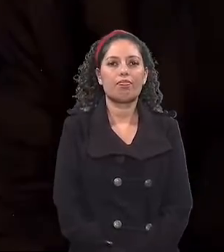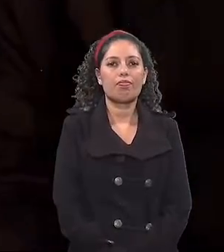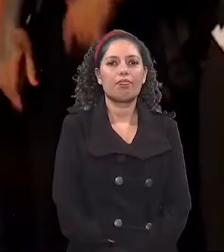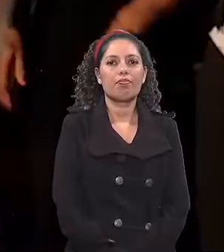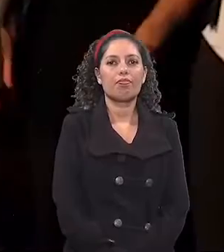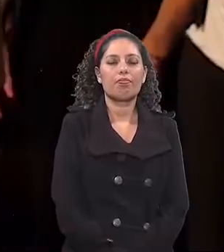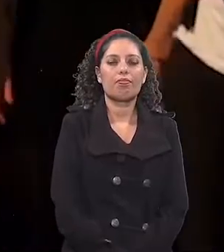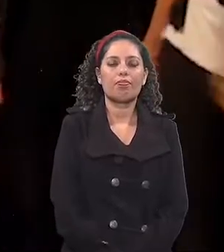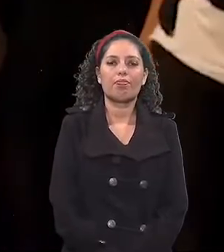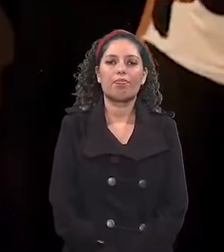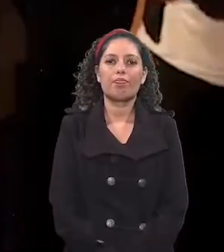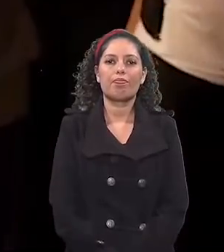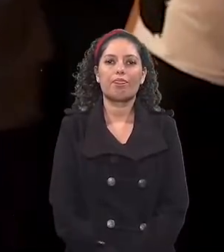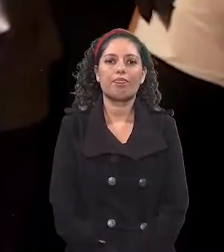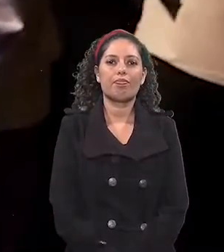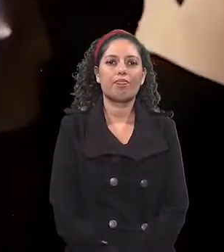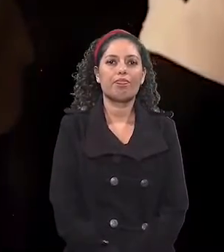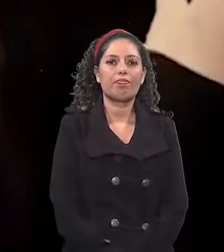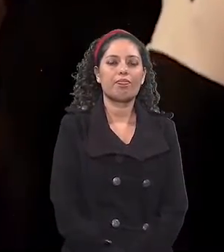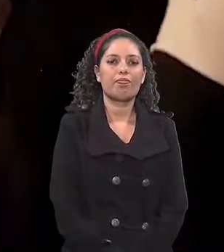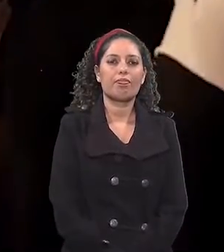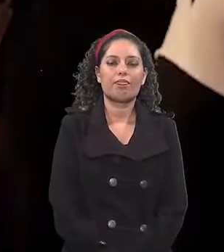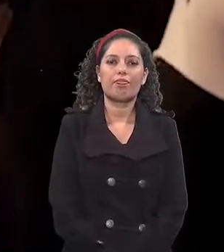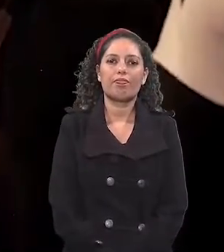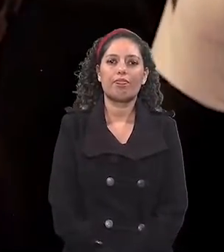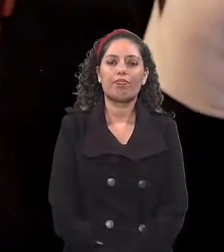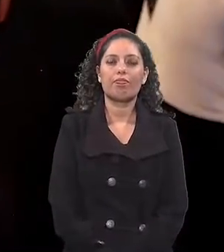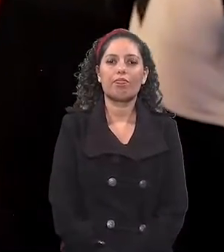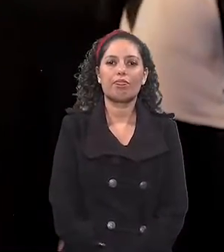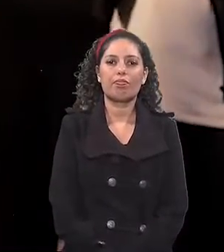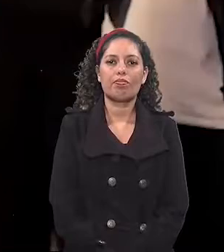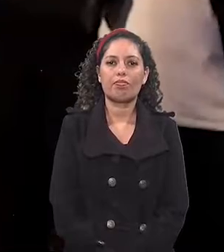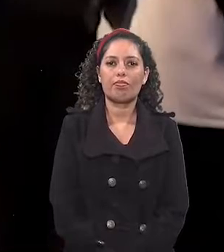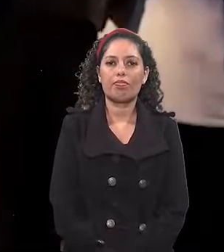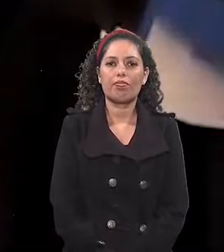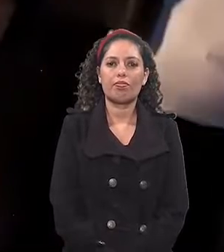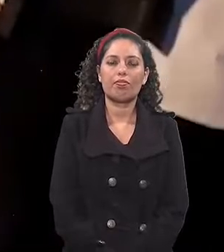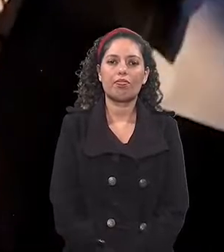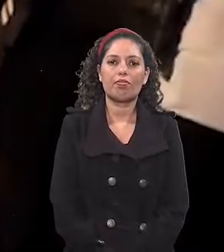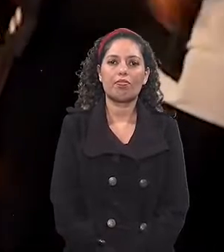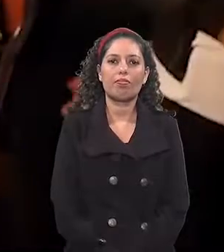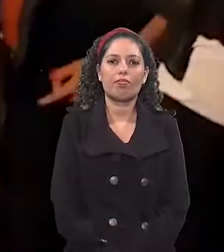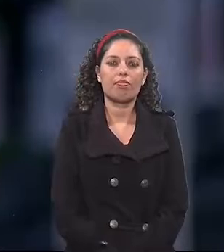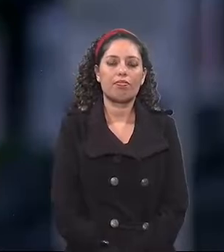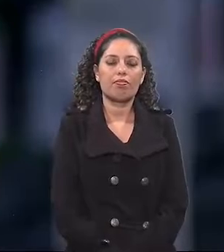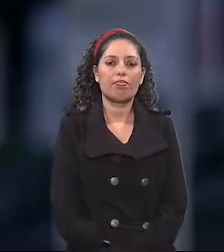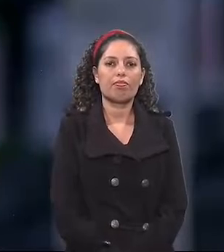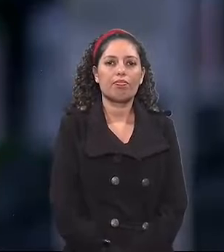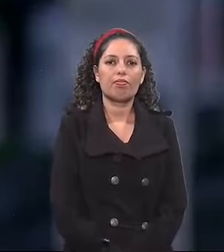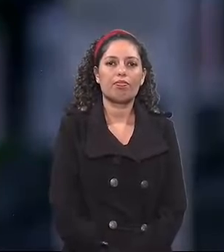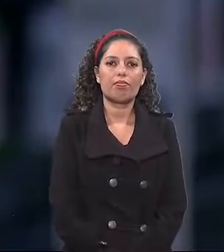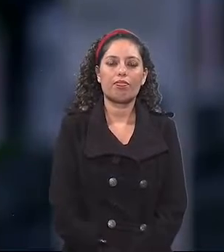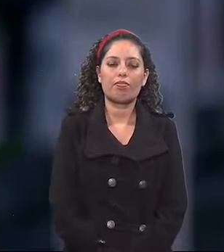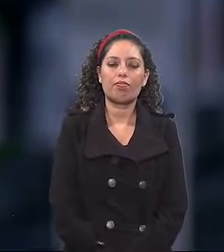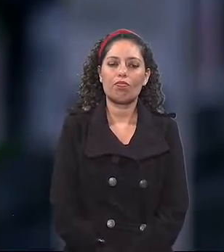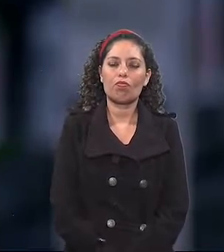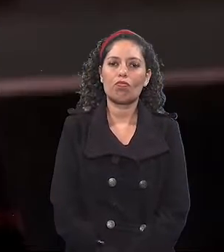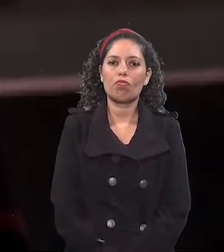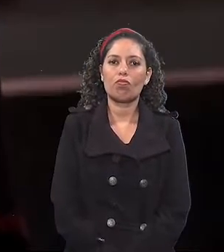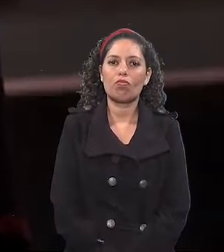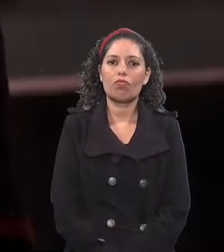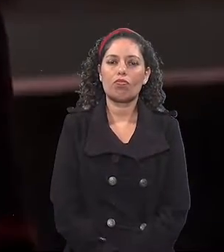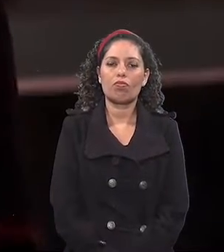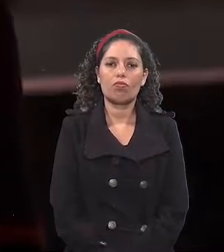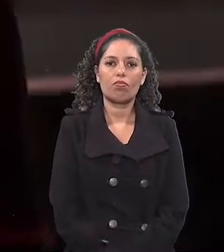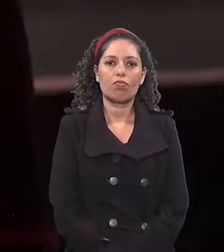é nosso, não sabia. Fomos cortando a mostrão, não somos minoria. Hoje o quilombo vem